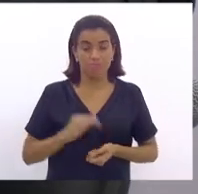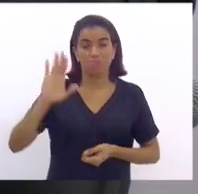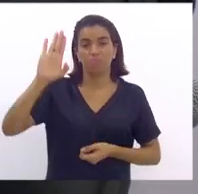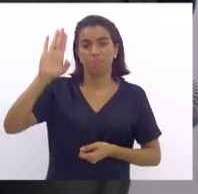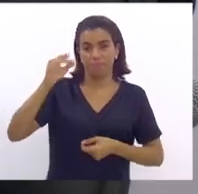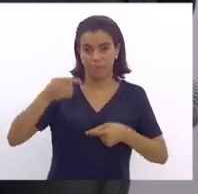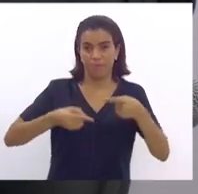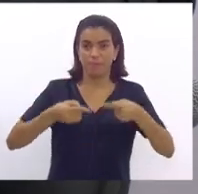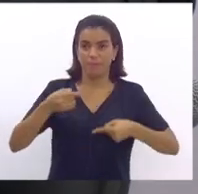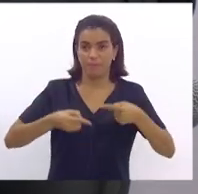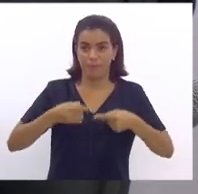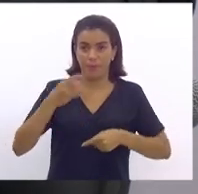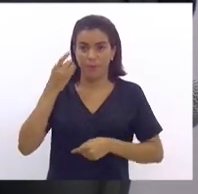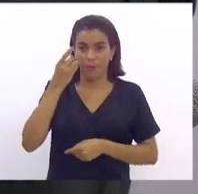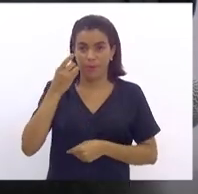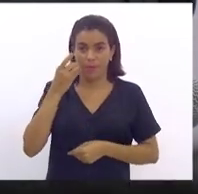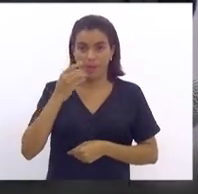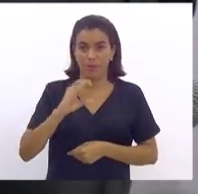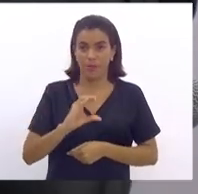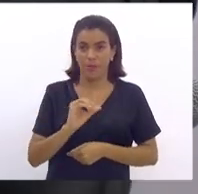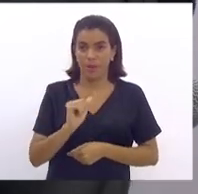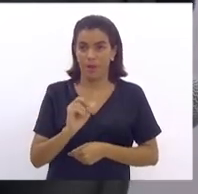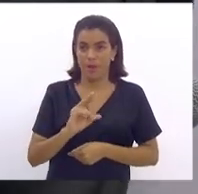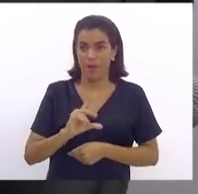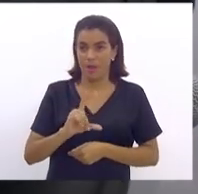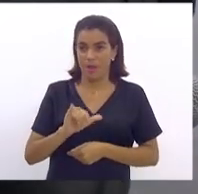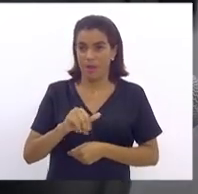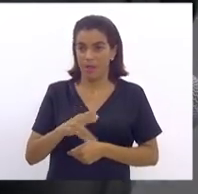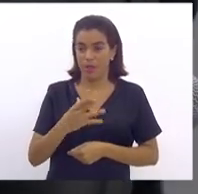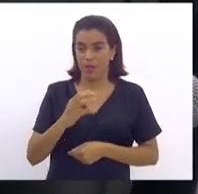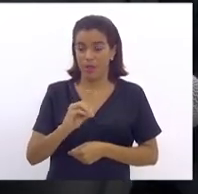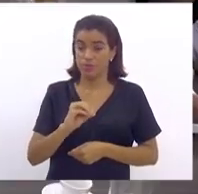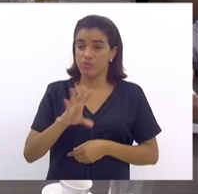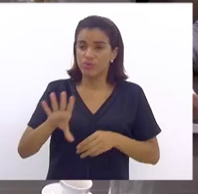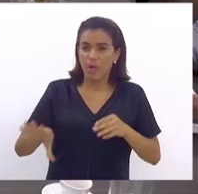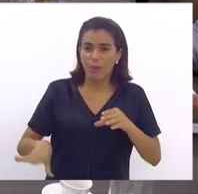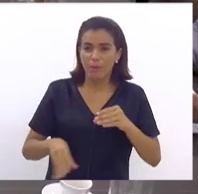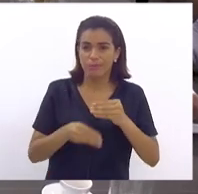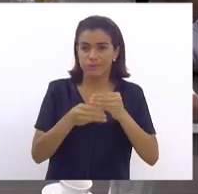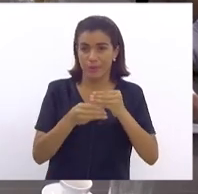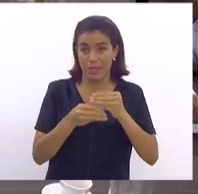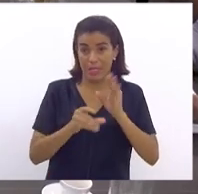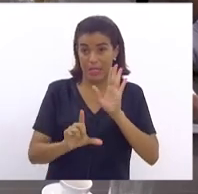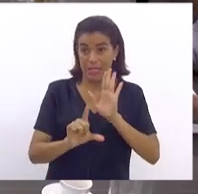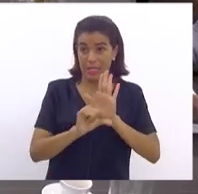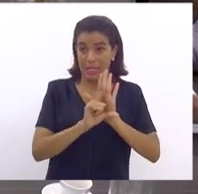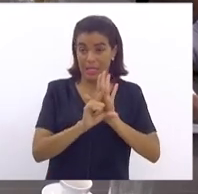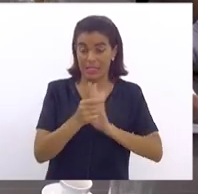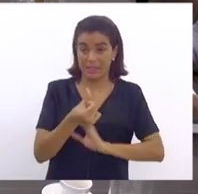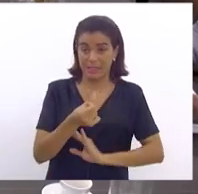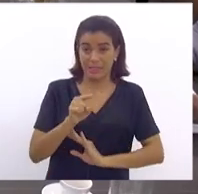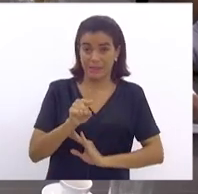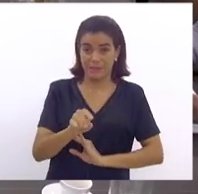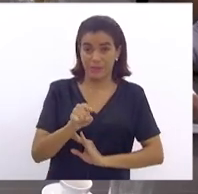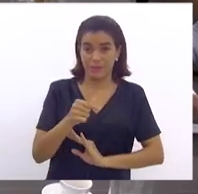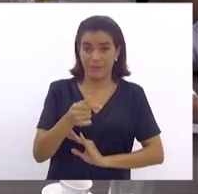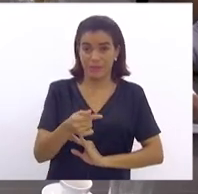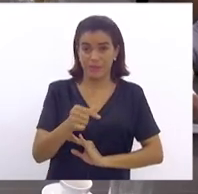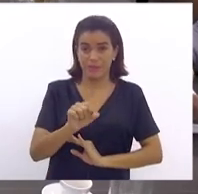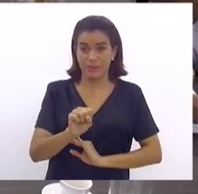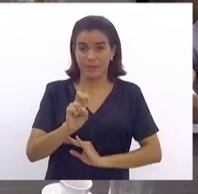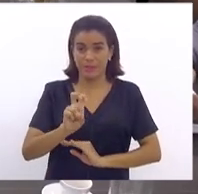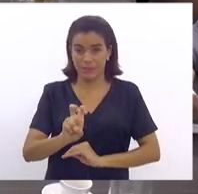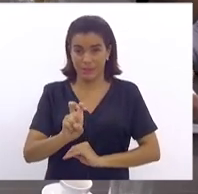Para discutir, deputado Carlinhos BNH. Só para colocar que essa lei 6.785,